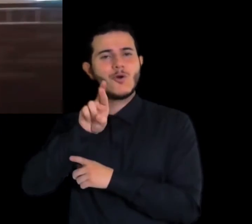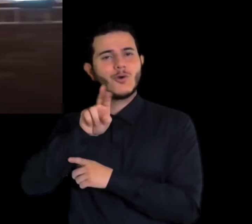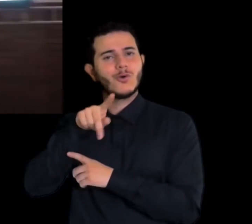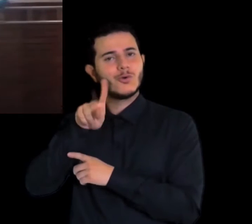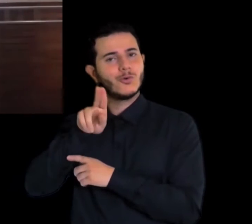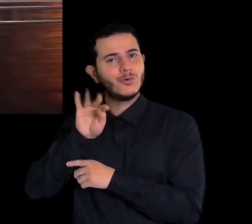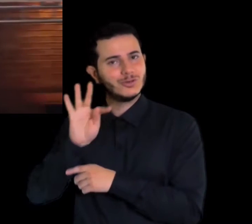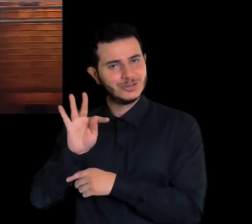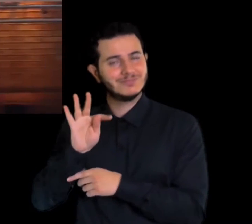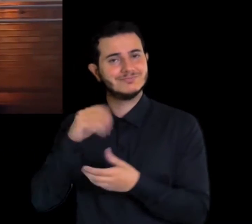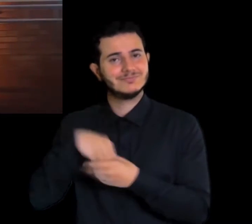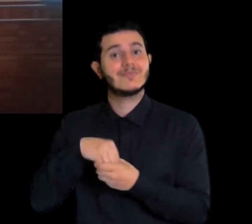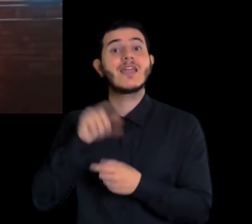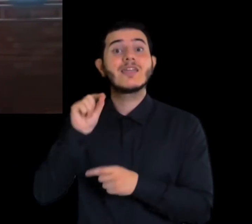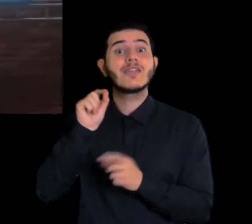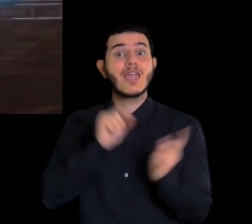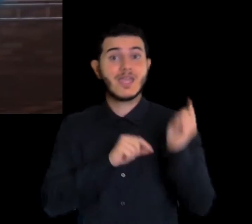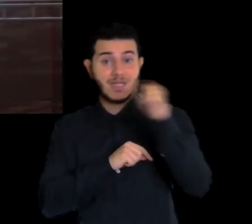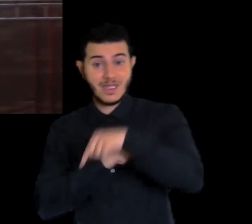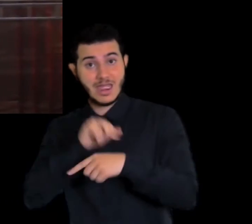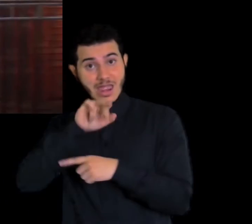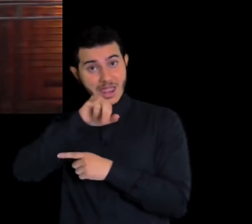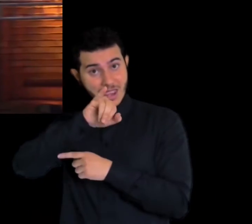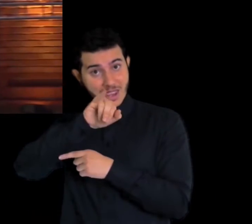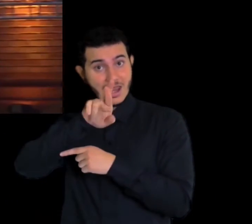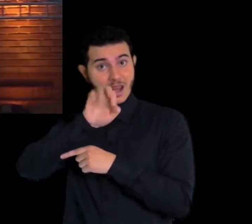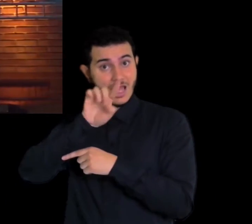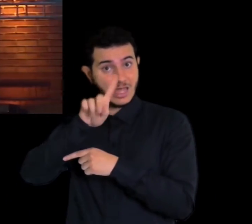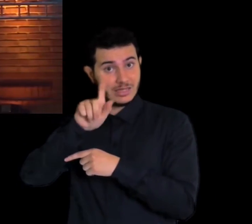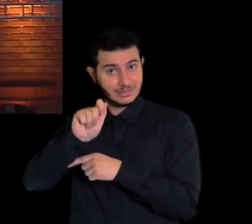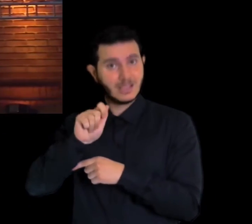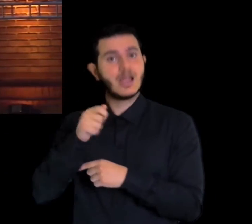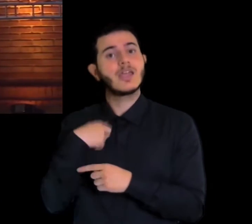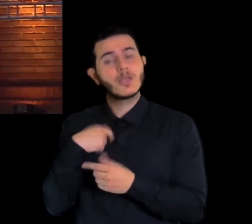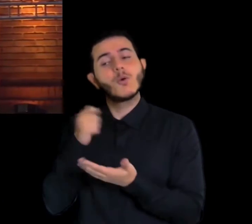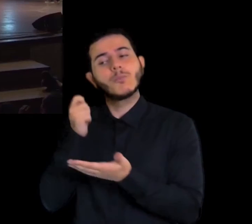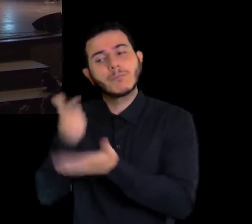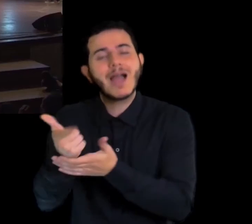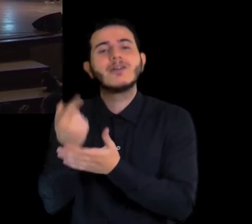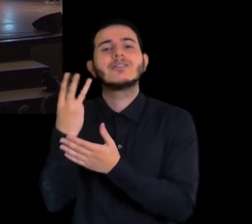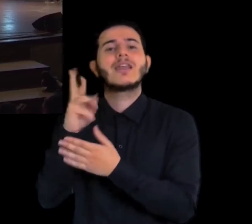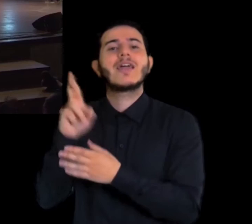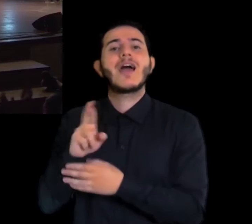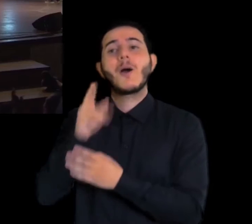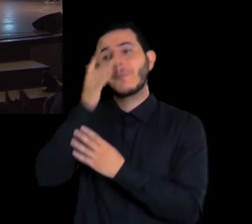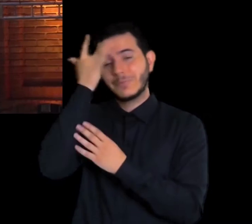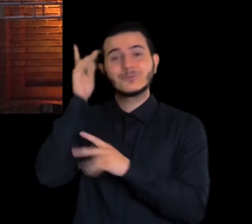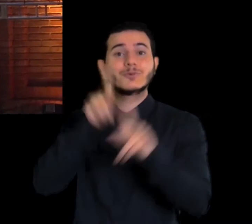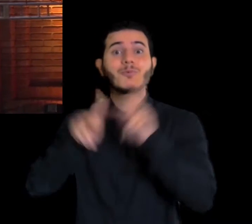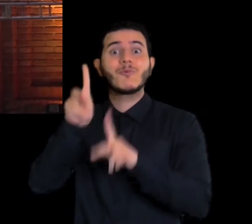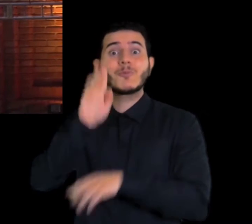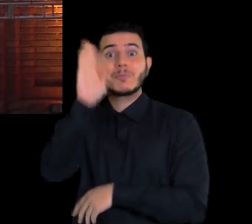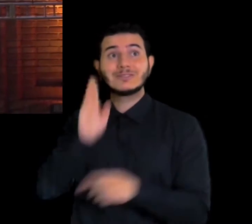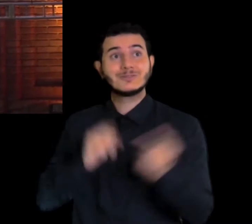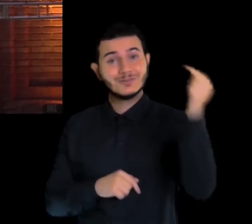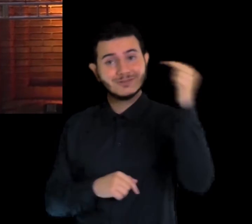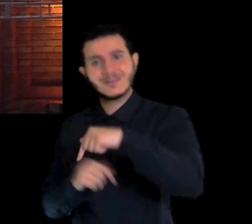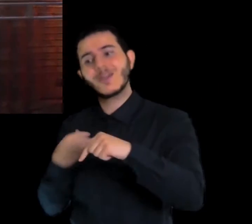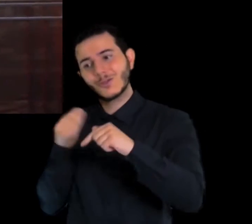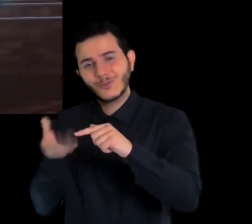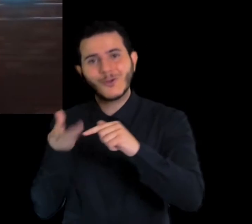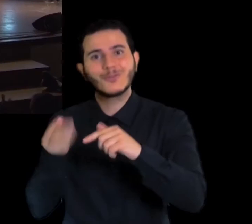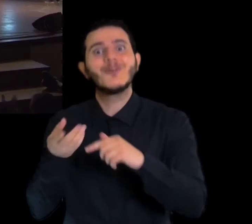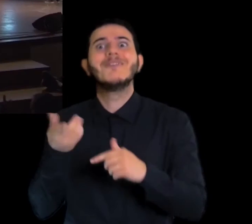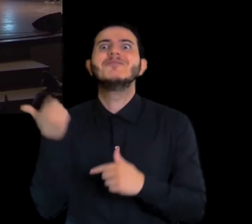Irlanda, escrevi lá. Quem estiver vindo para a Irlanda, traga a moeda de R$1, eu pago R$3, cada R$1. E valeu,